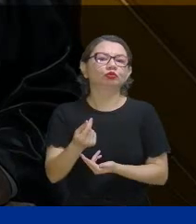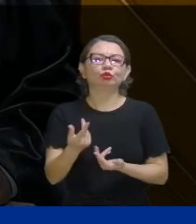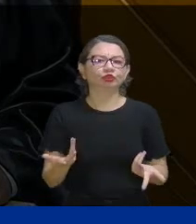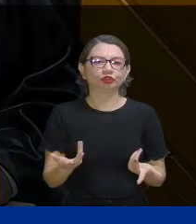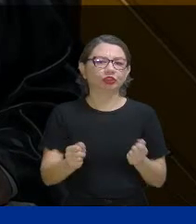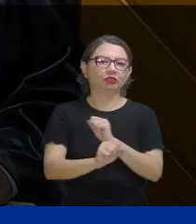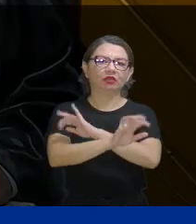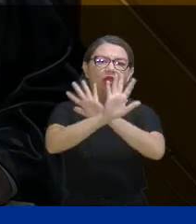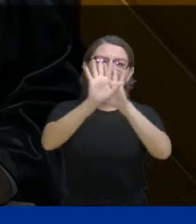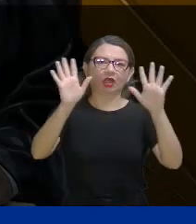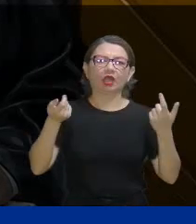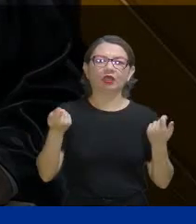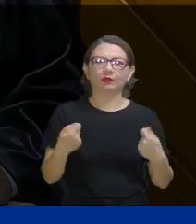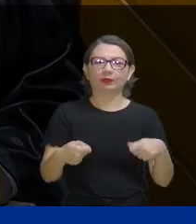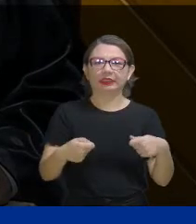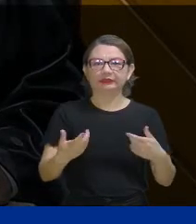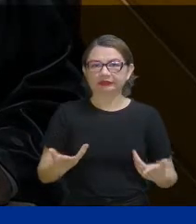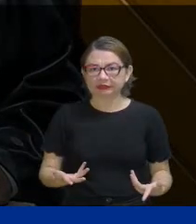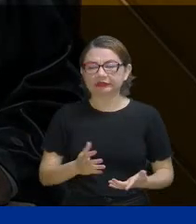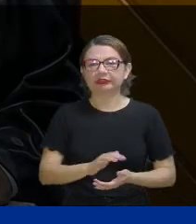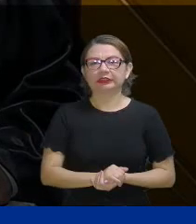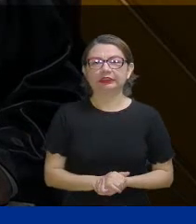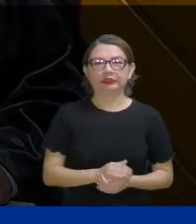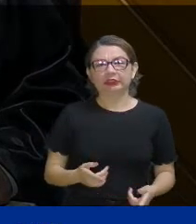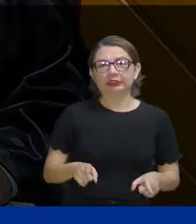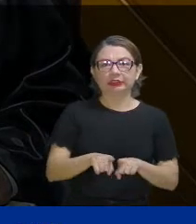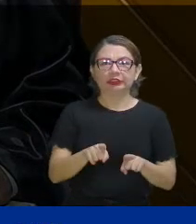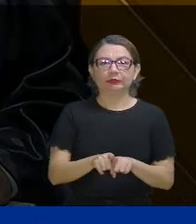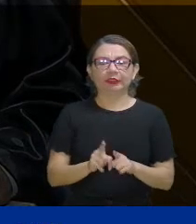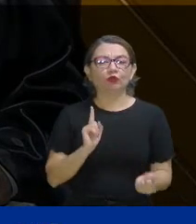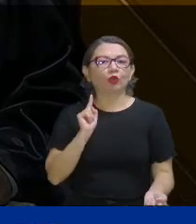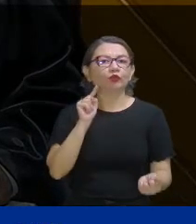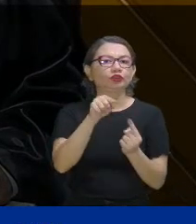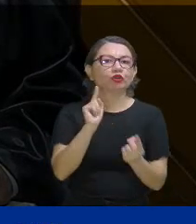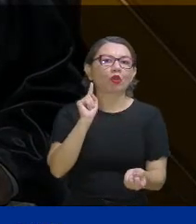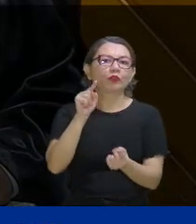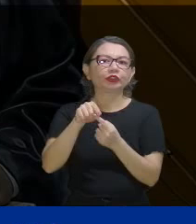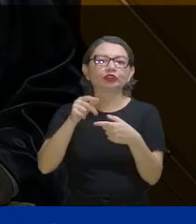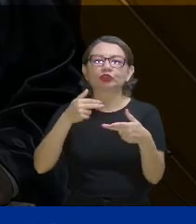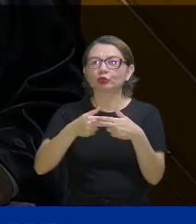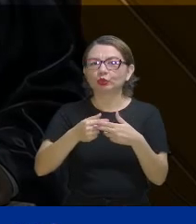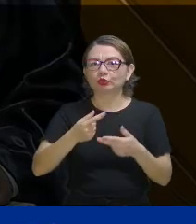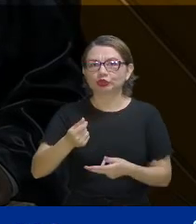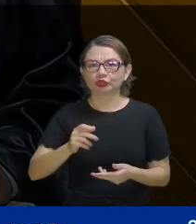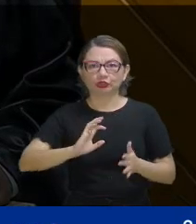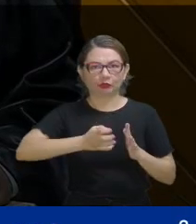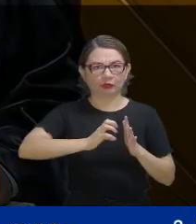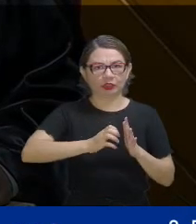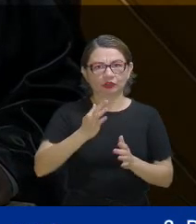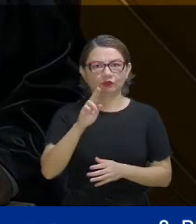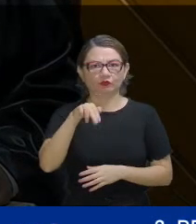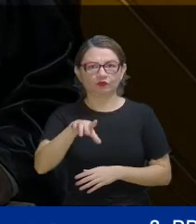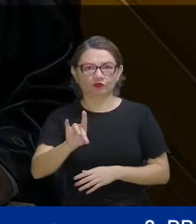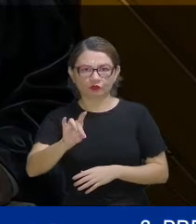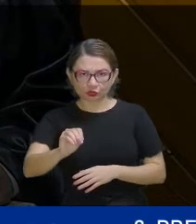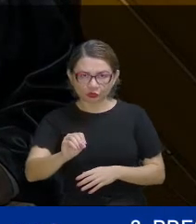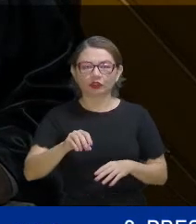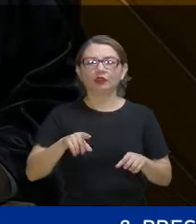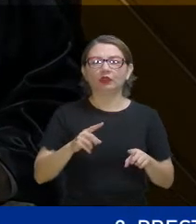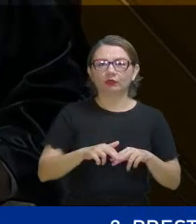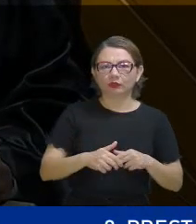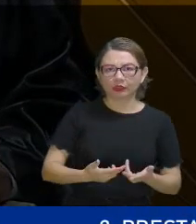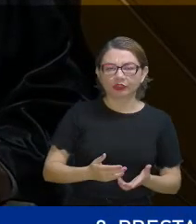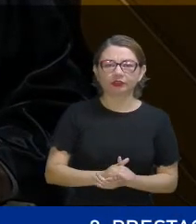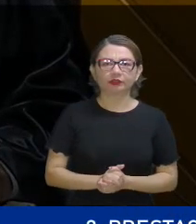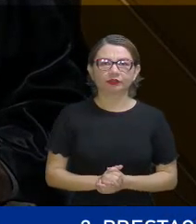sua consecução está, de fato, adstrita às finalidades do fundo partidário, não devendo ser